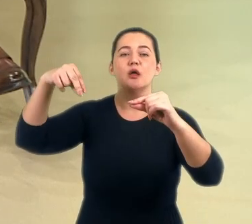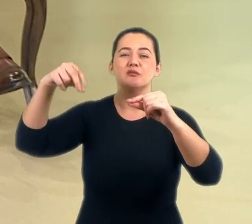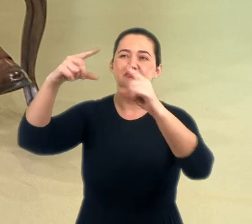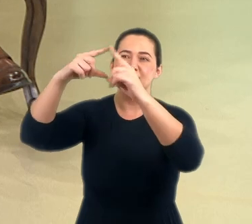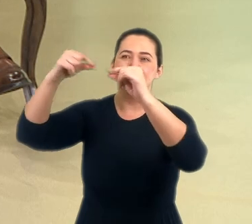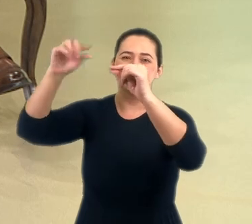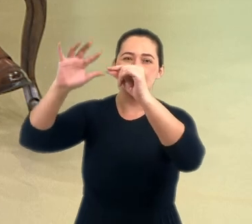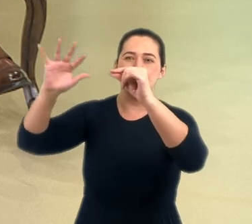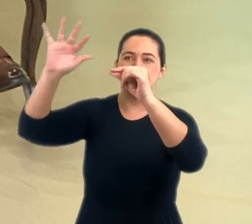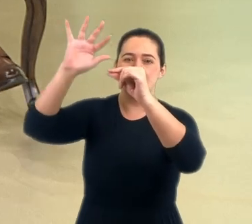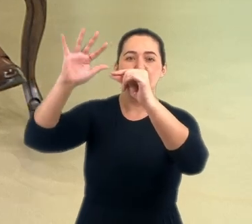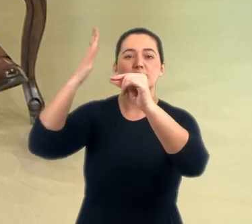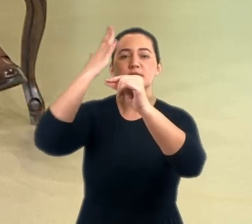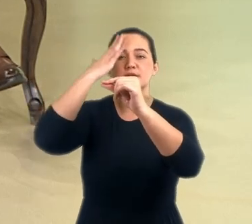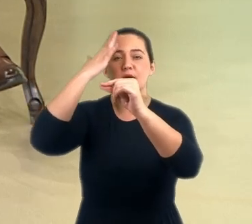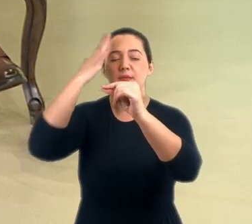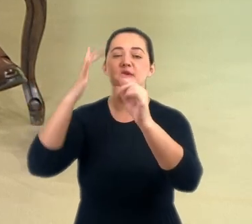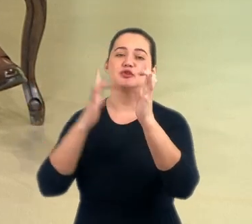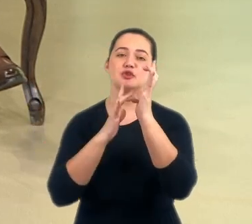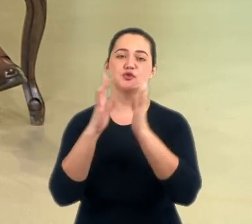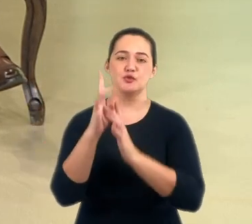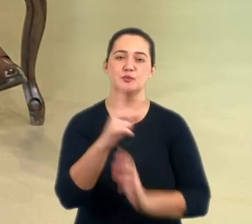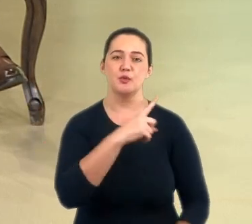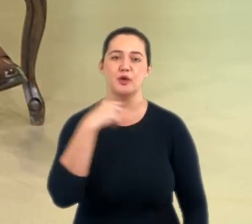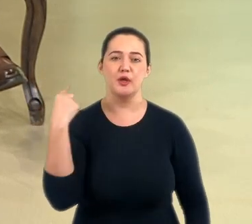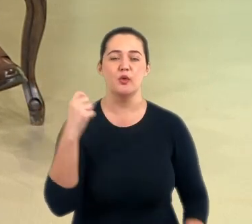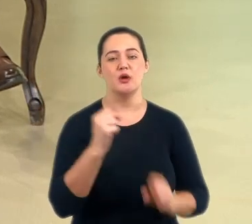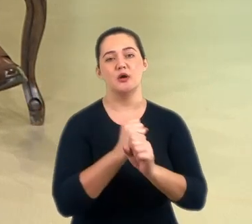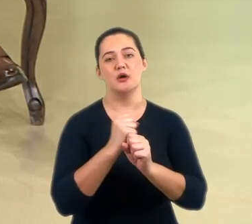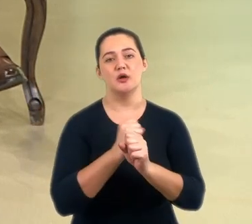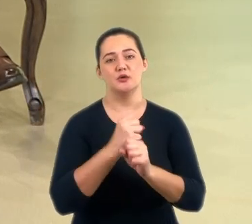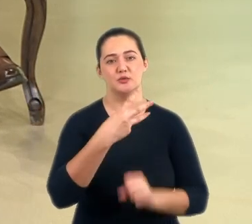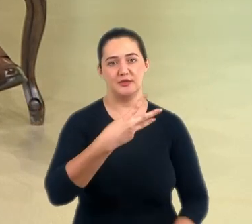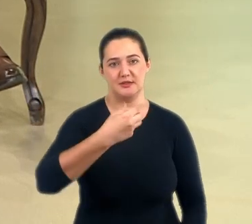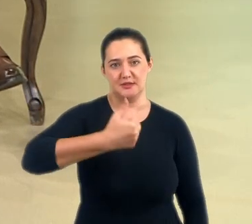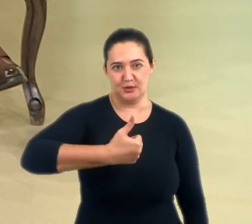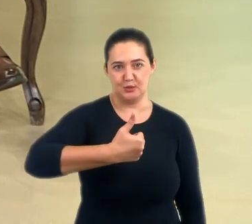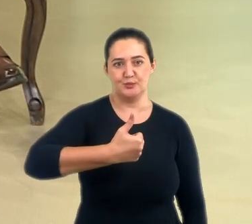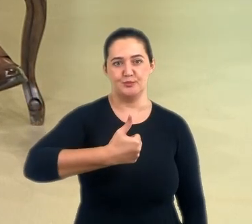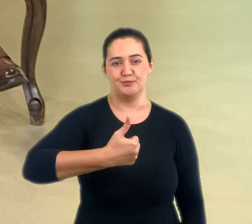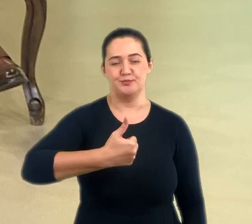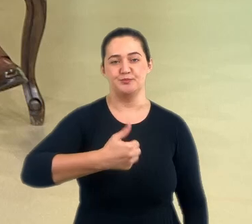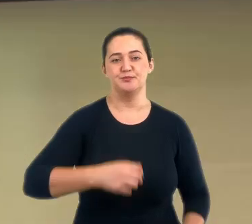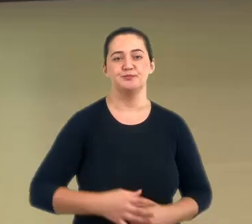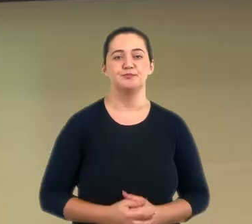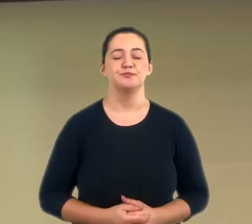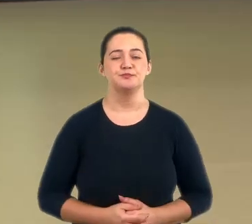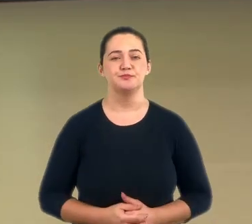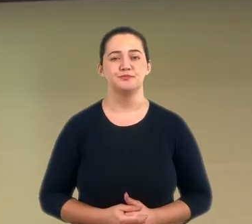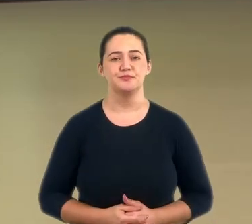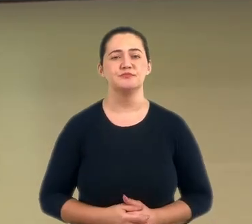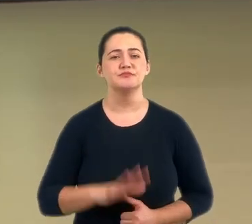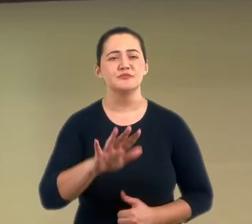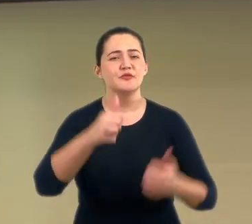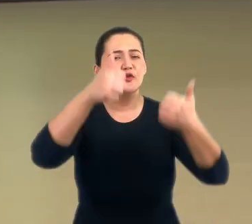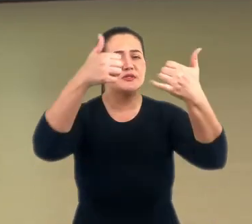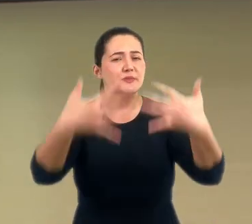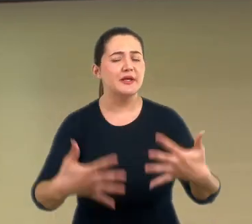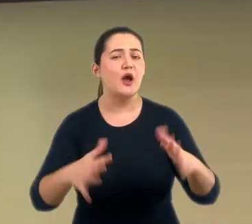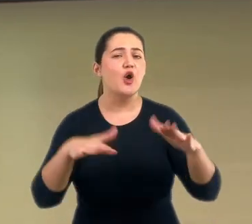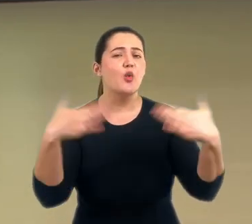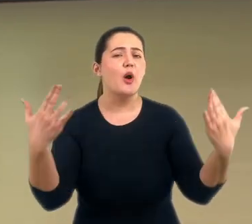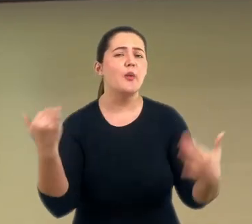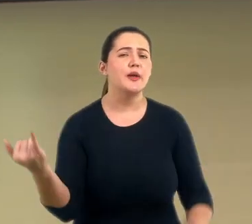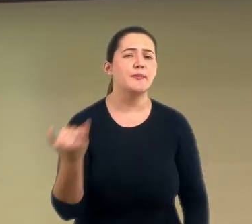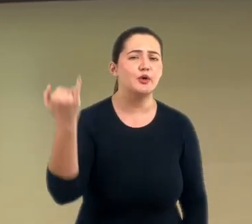podemos dizer que Jesus foi crucificado no ano 31. Deixe-me explicar a vocês qual a importância